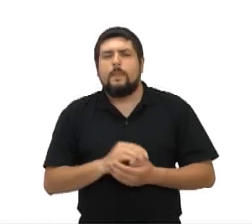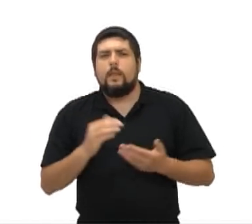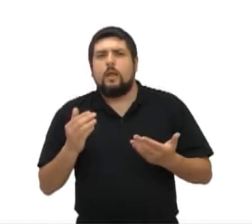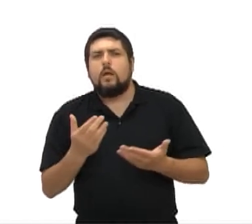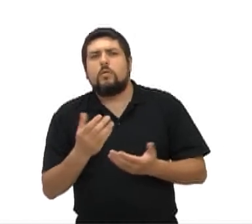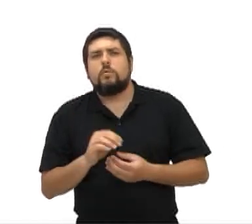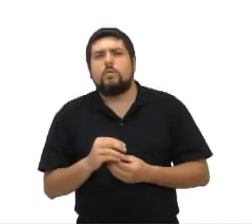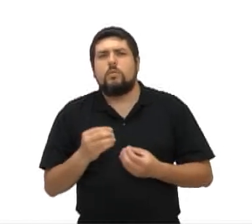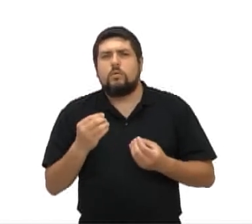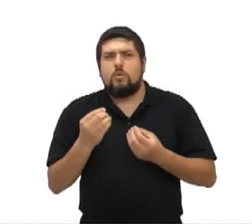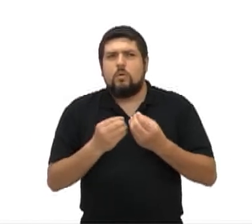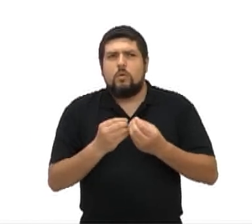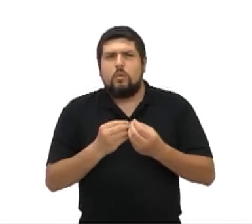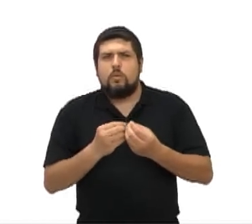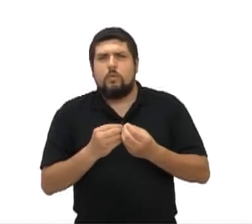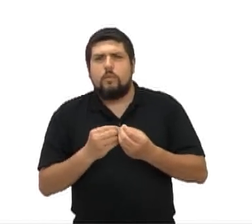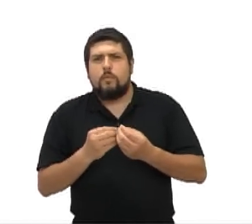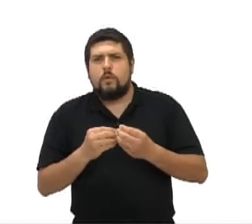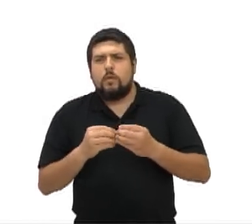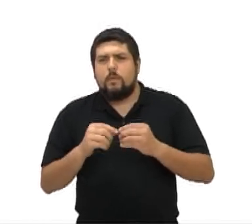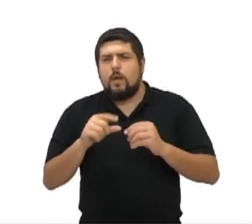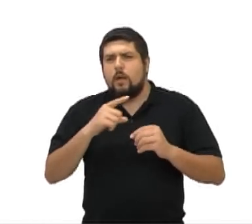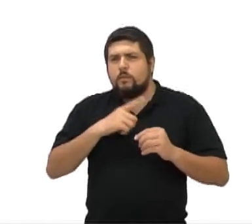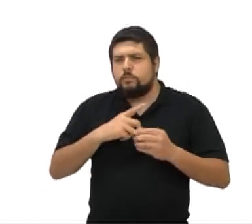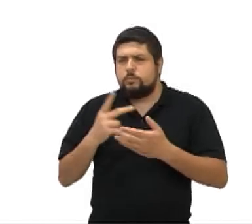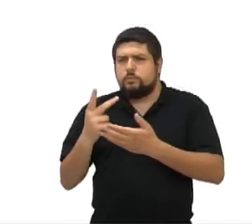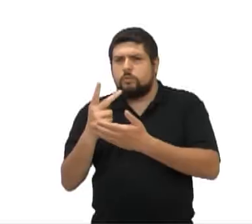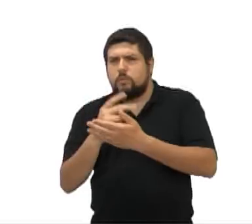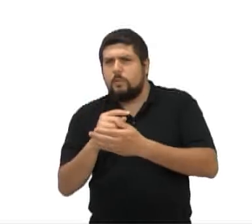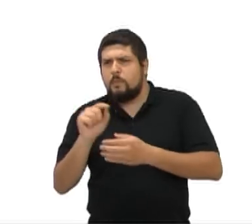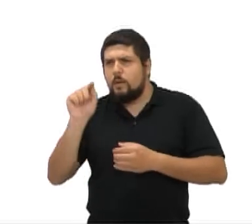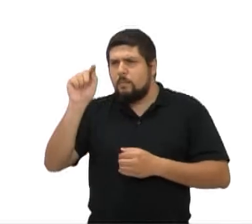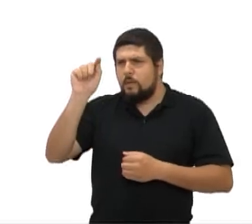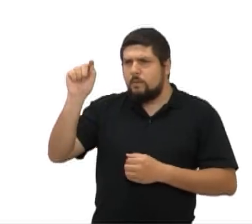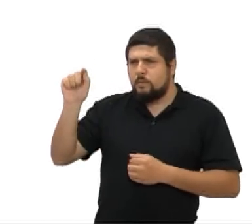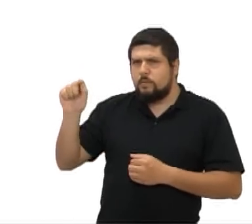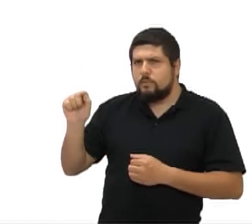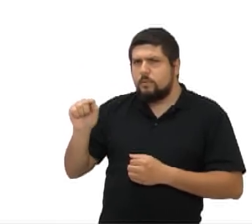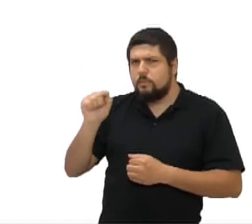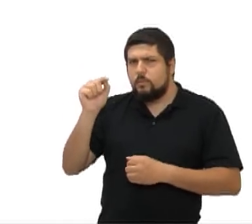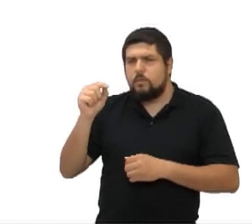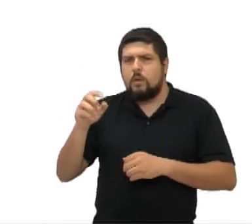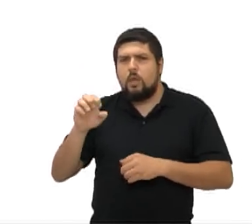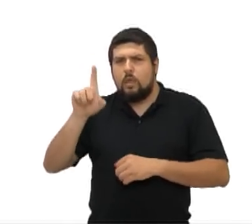aos ângulos descritos pelo ponteiro dos minutos quando gira.